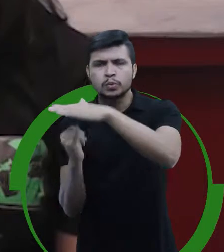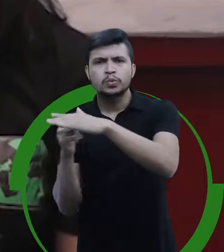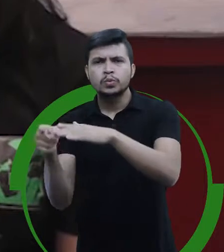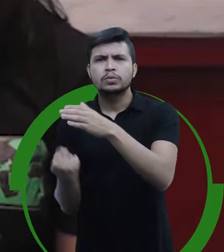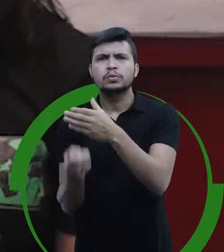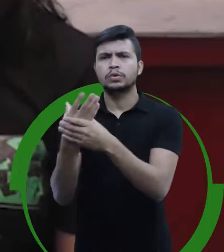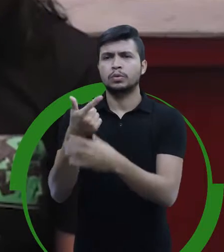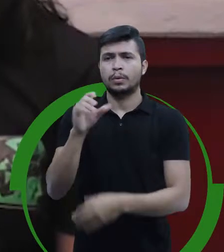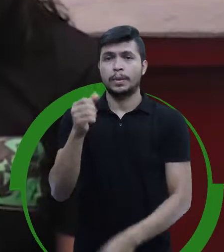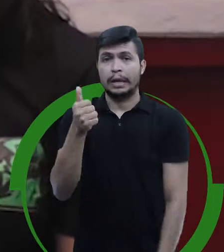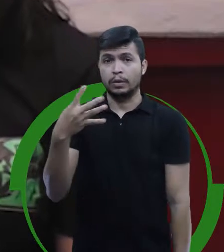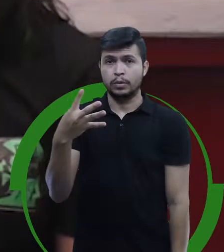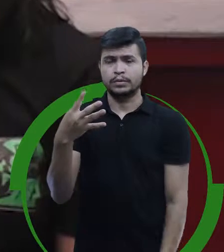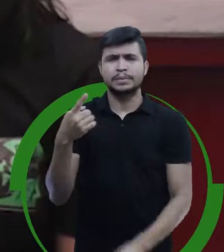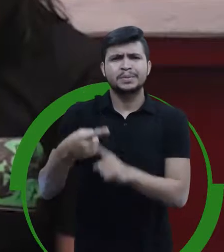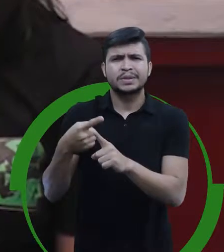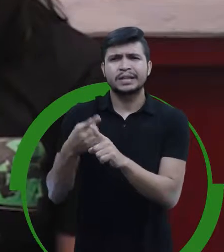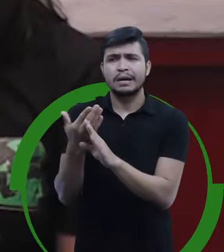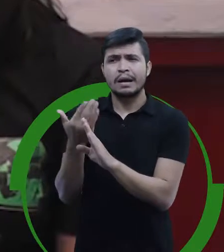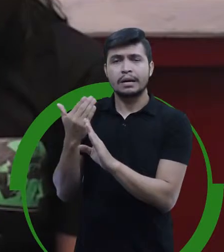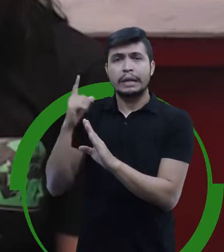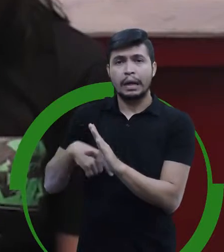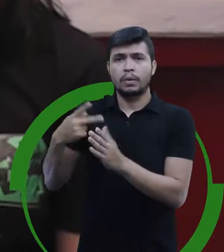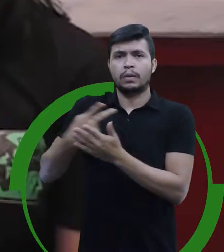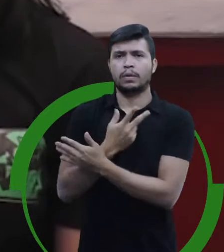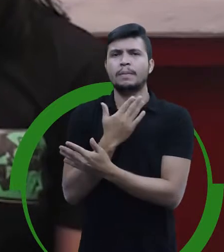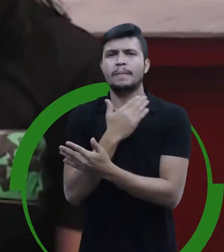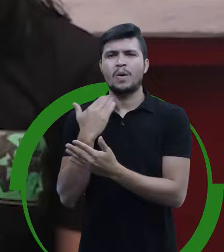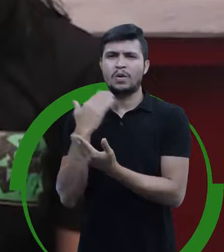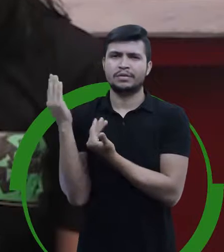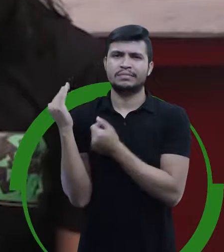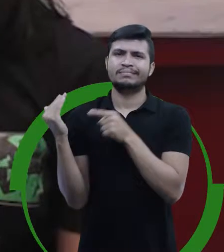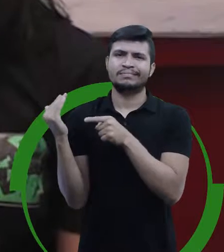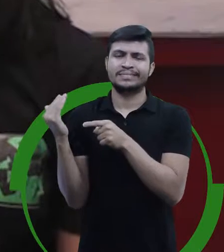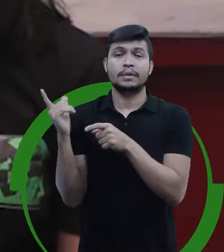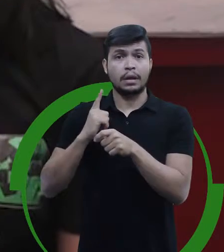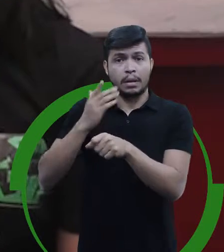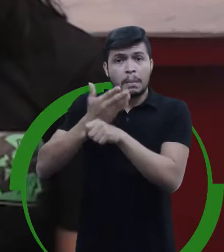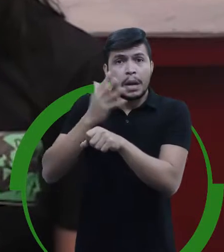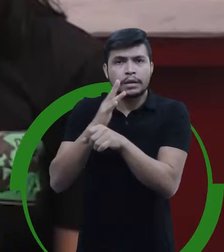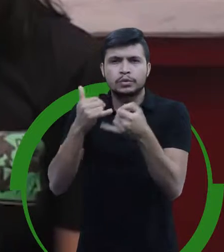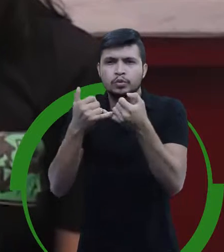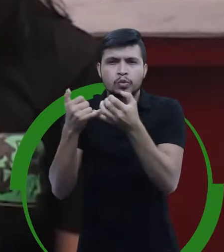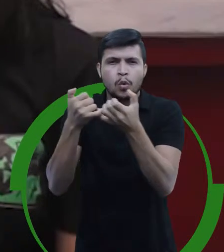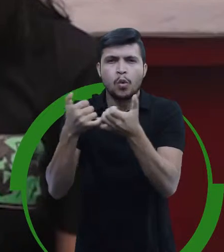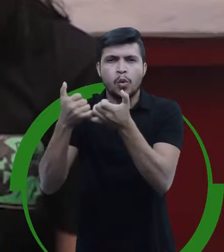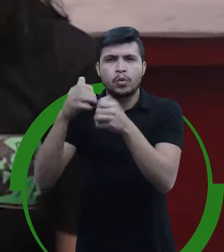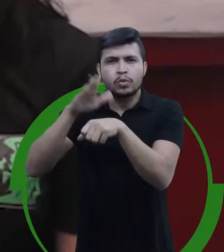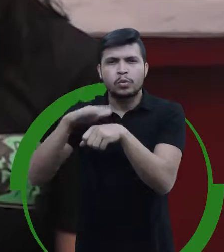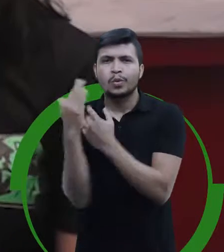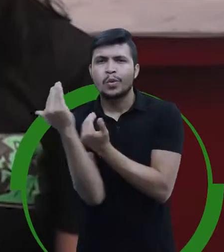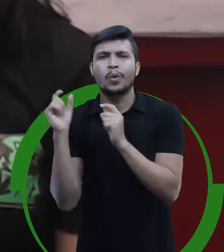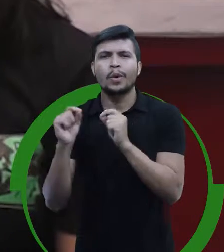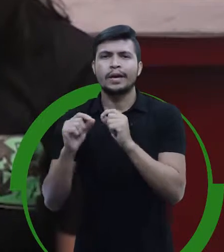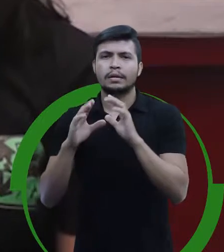em 2014, após a morte de um jovem de 16 anos, para uma prática popularmente conhecida entre